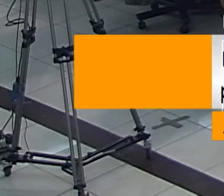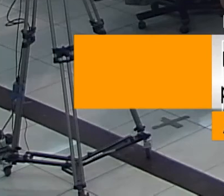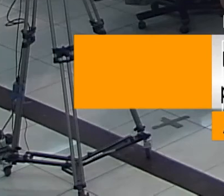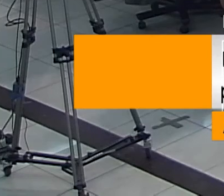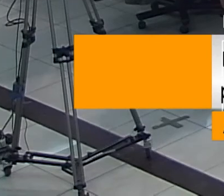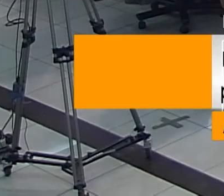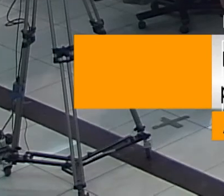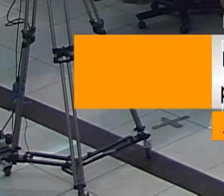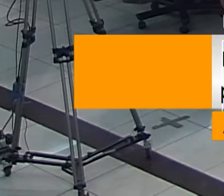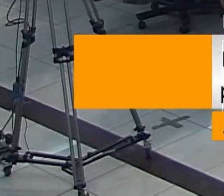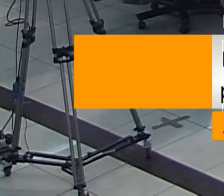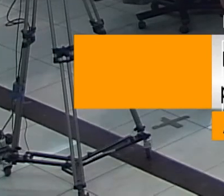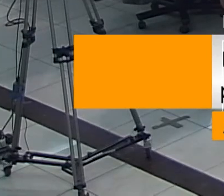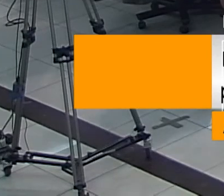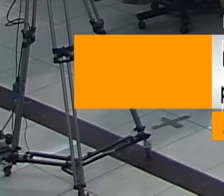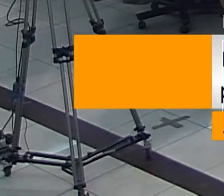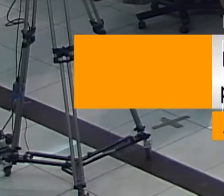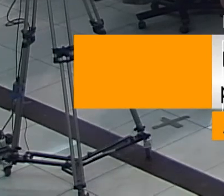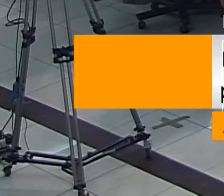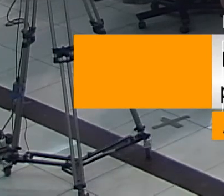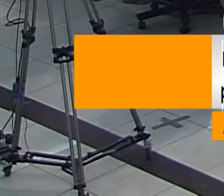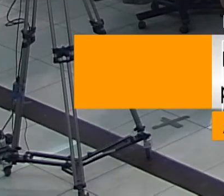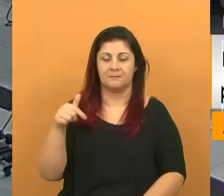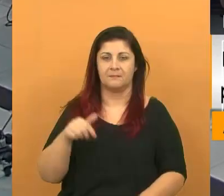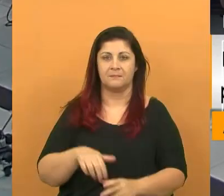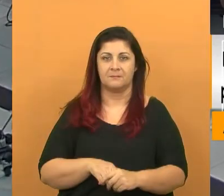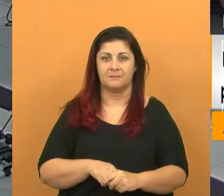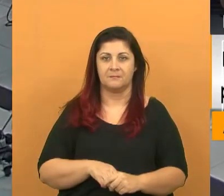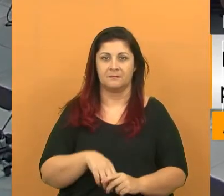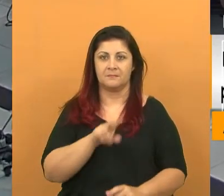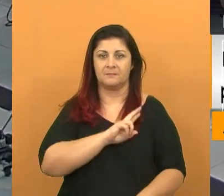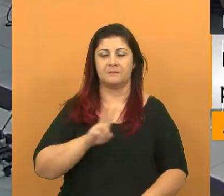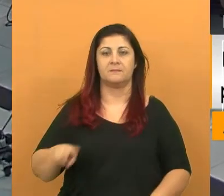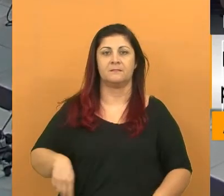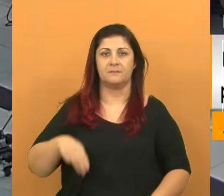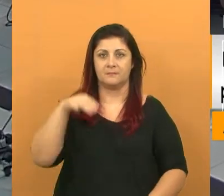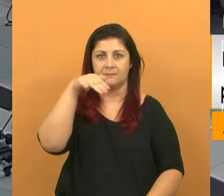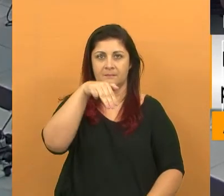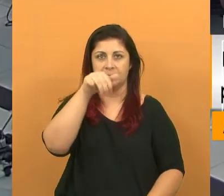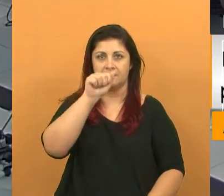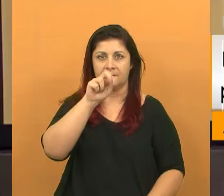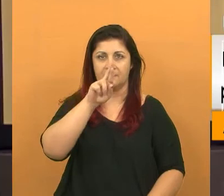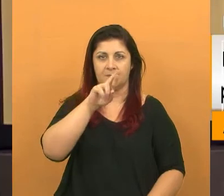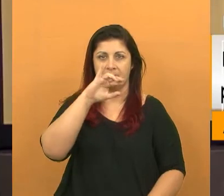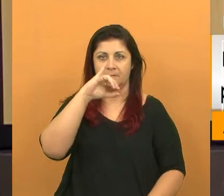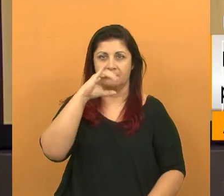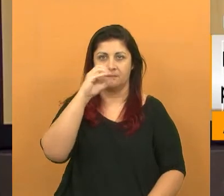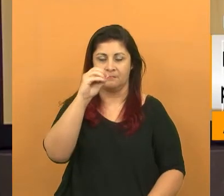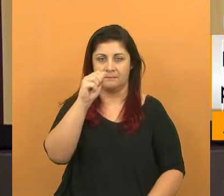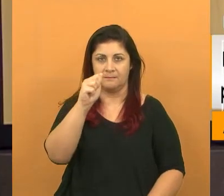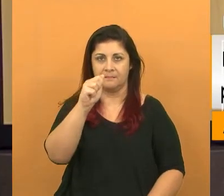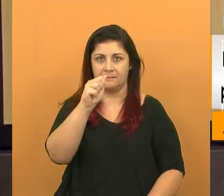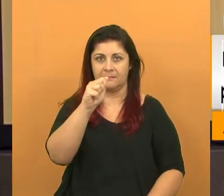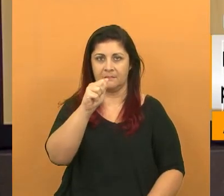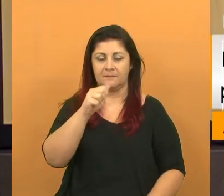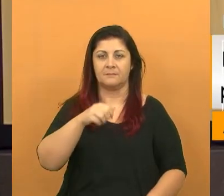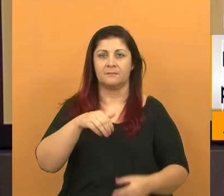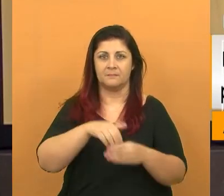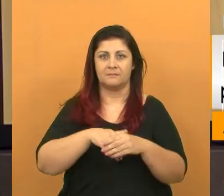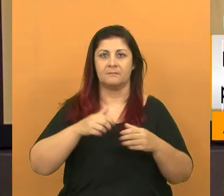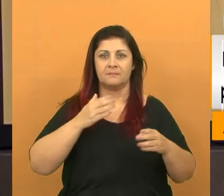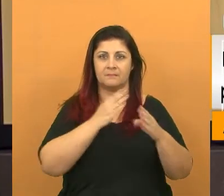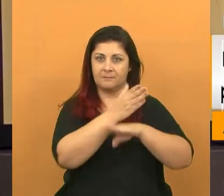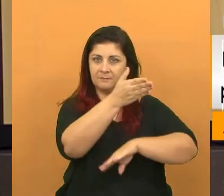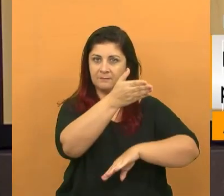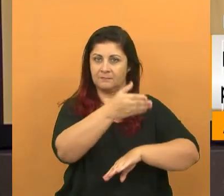Projeto de lei 57, vereadora doutora Márcia, foi aprovado com 12 votos favoráveis.